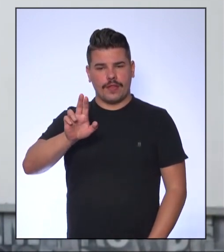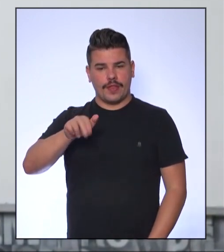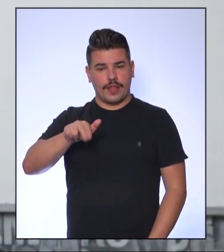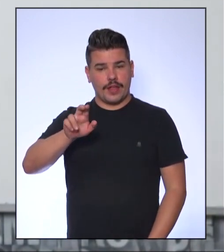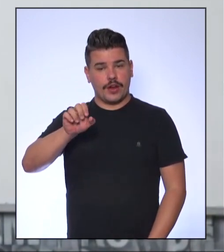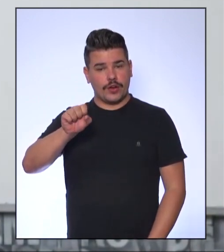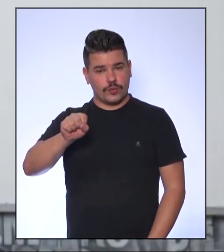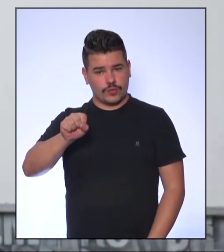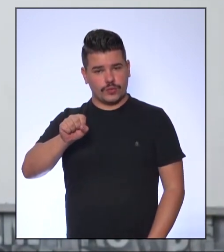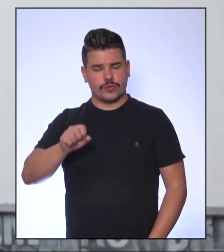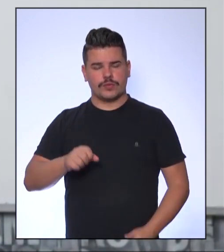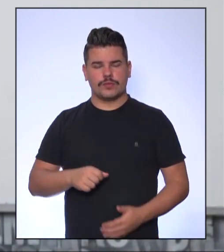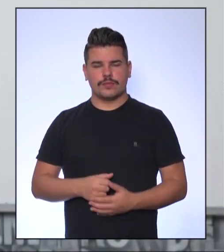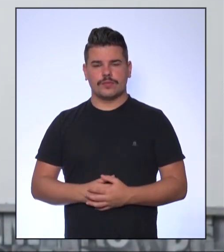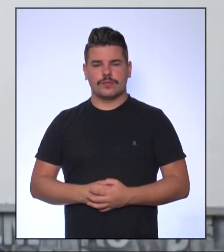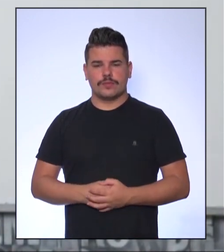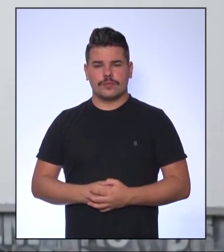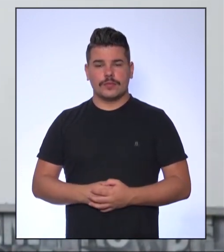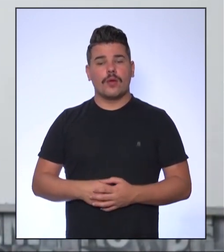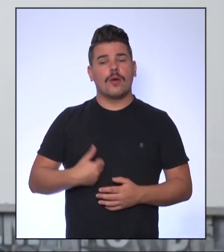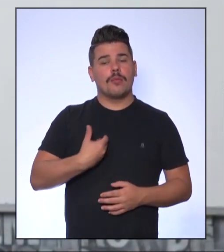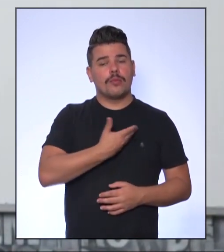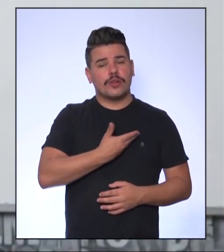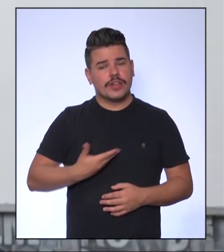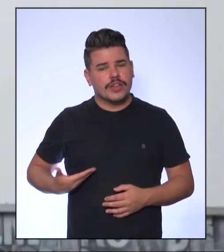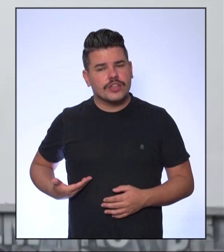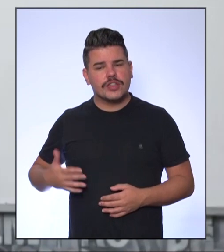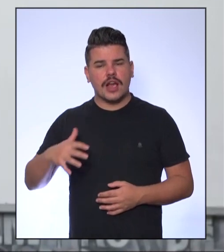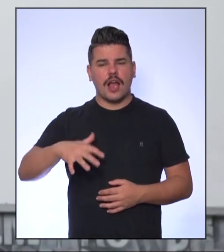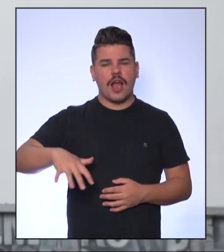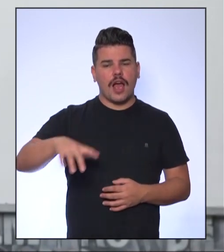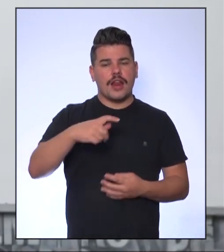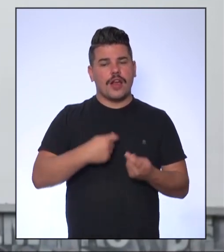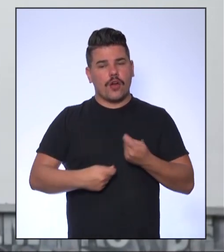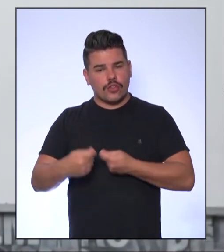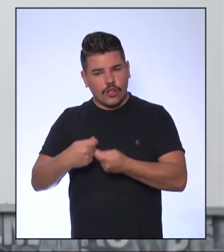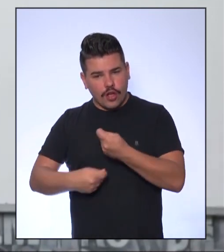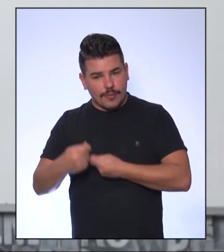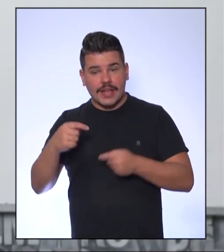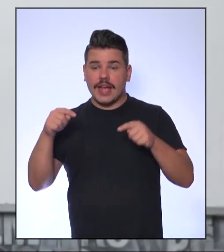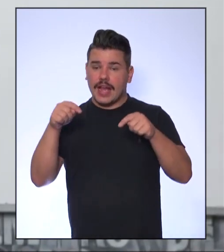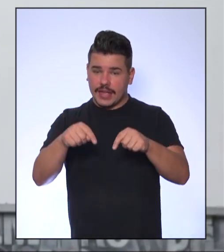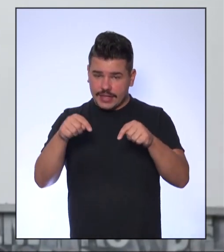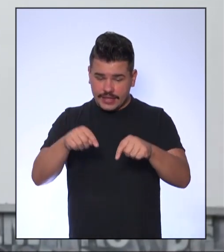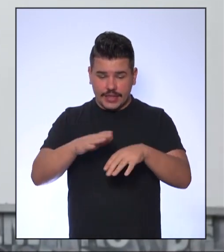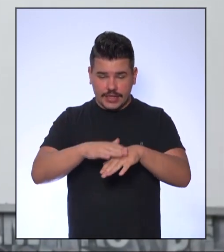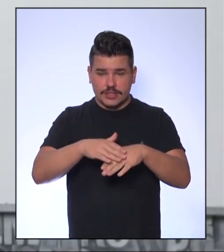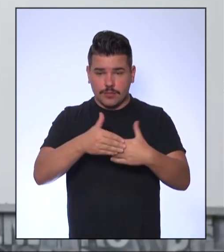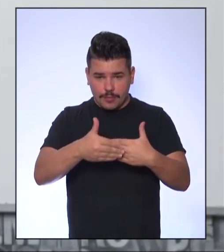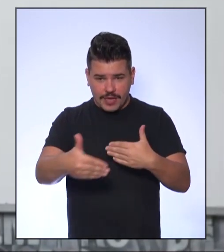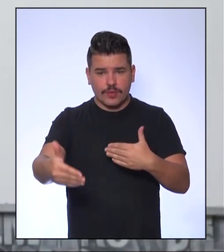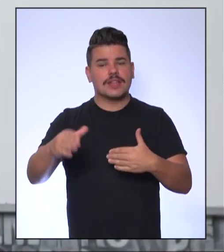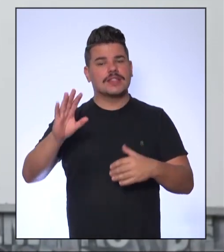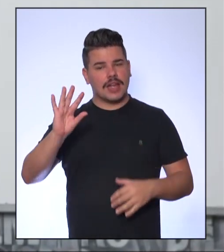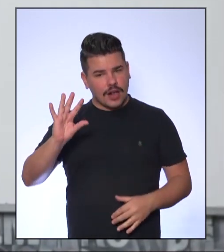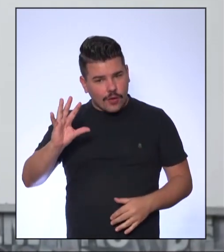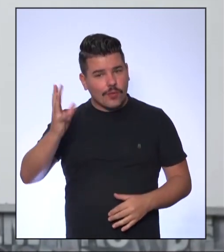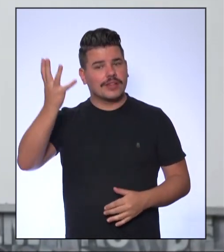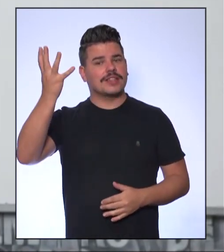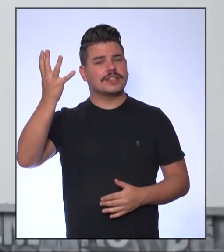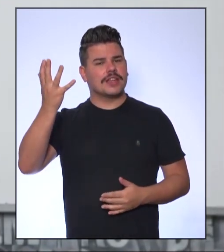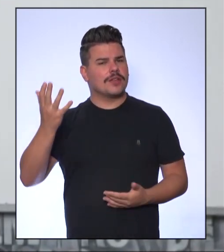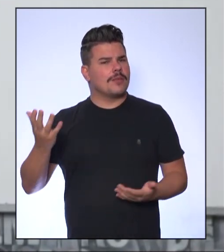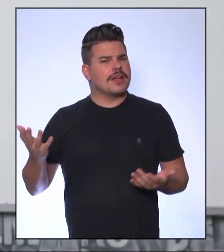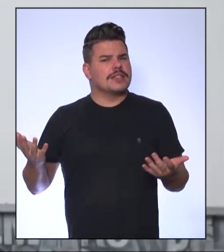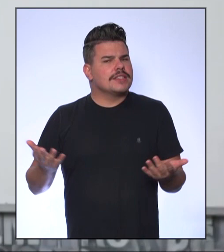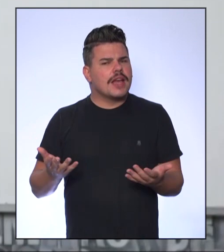a centralização política e econômica está acontecendo neste momento. E aí?